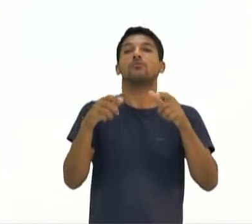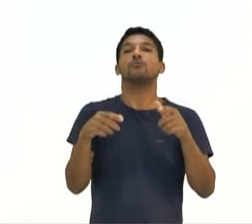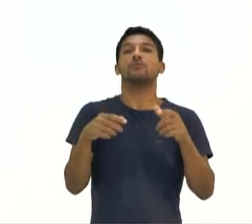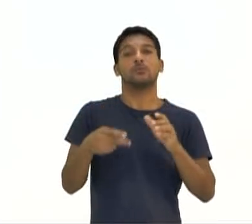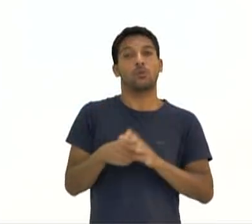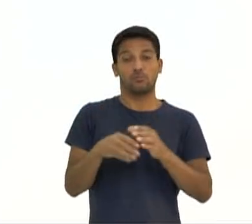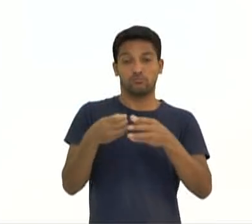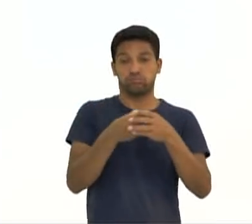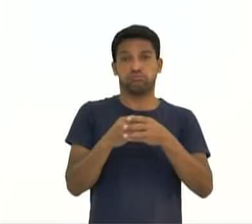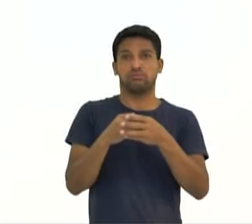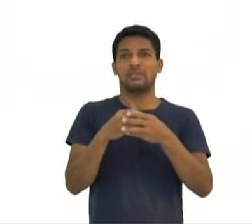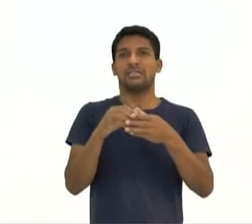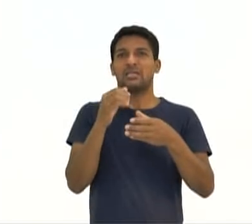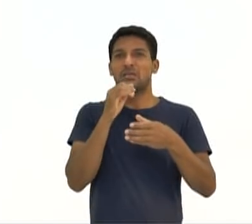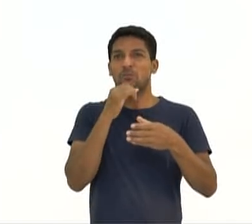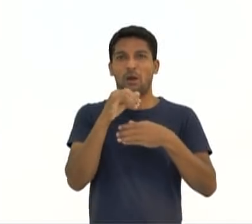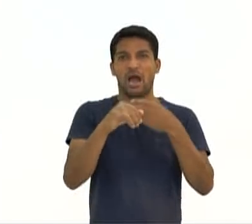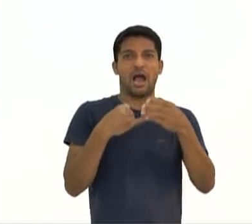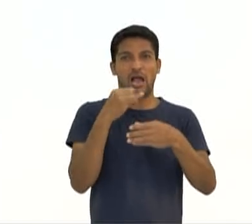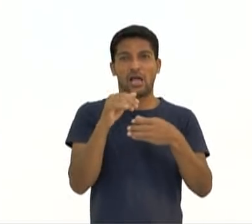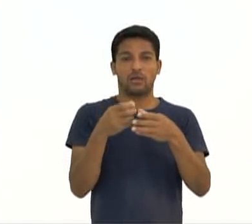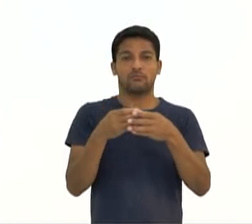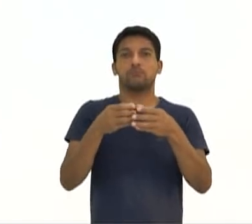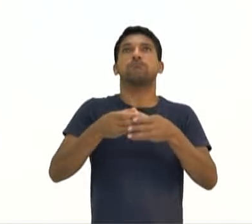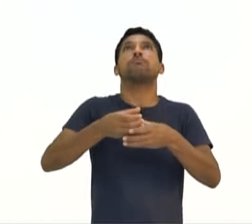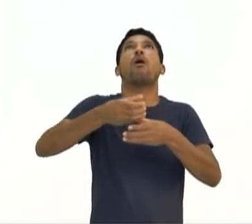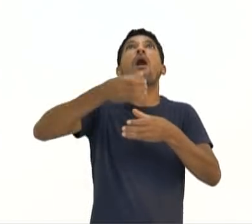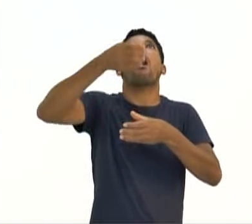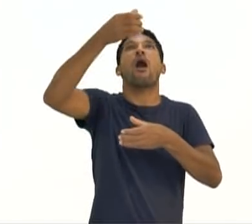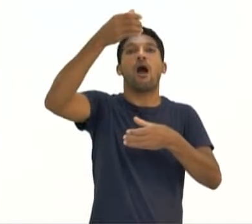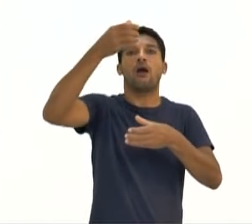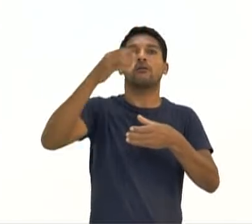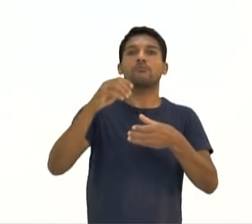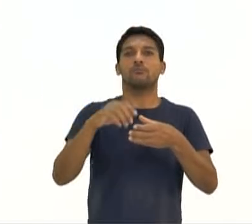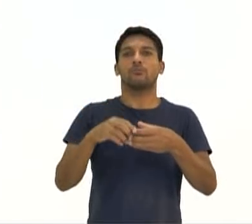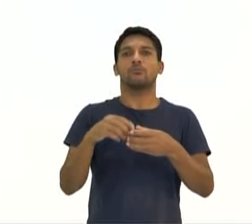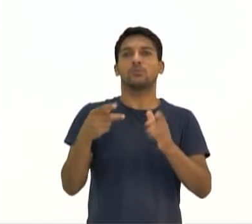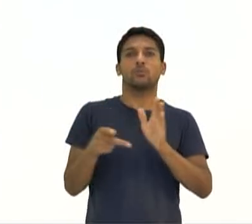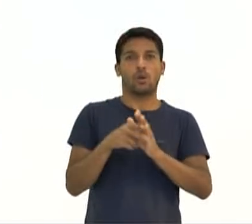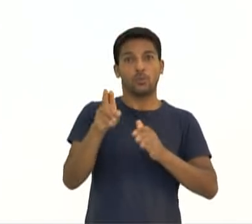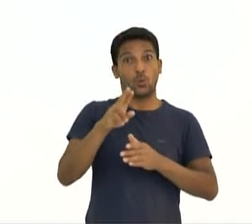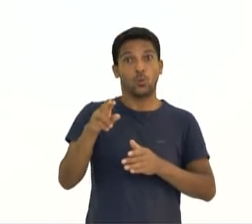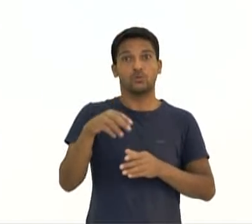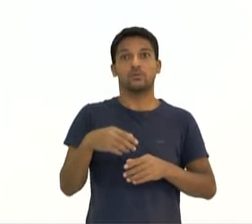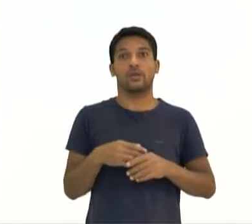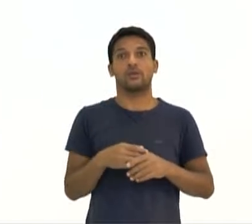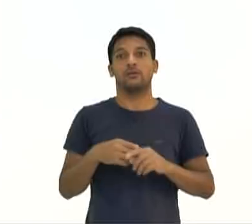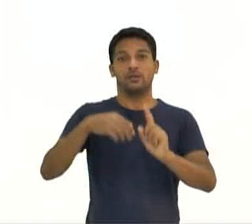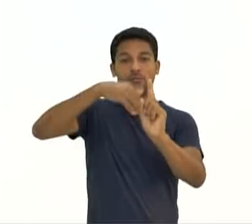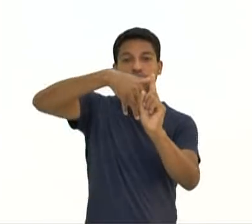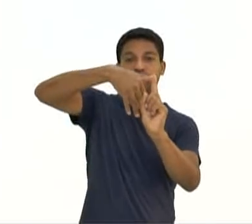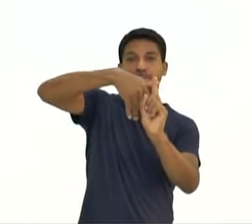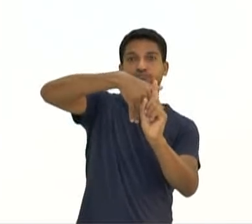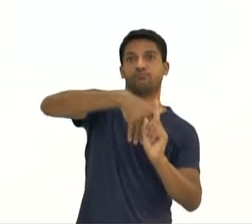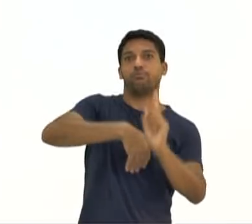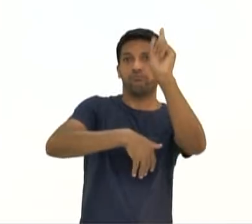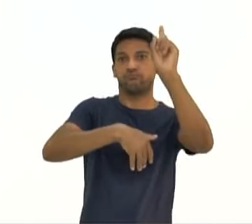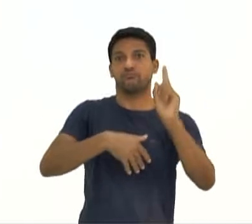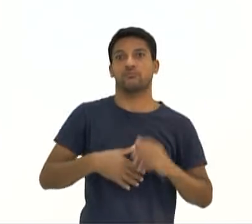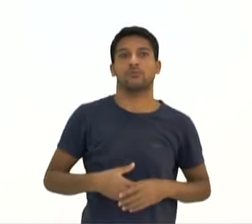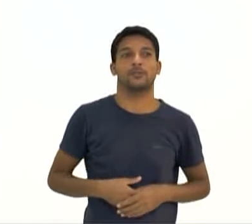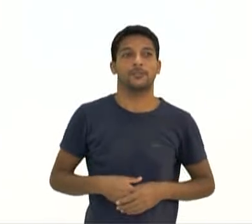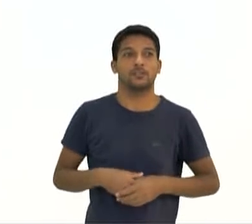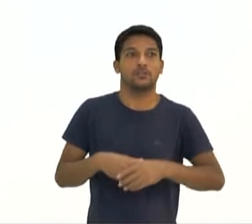siderúrgicas, e é altamente tóxico. O carvão vegetal, utilizado como combustível de aquecedores, lareira, churrasqueira, fogão a